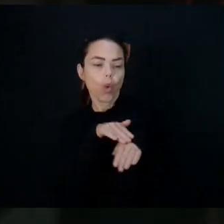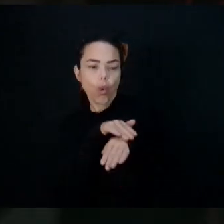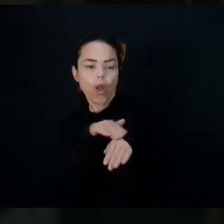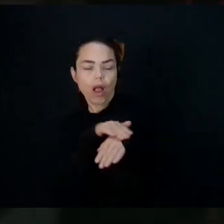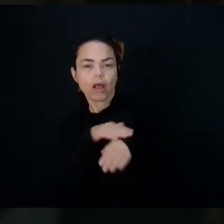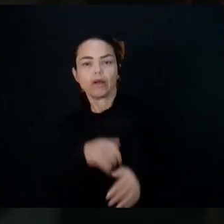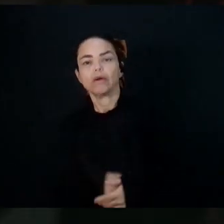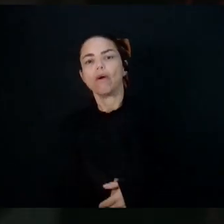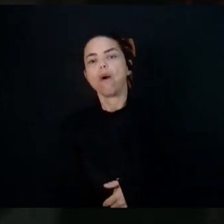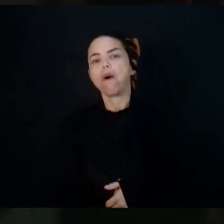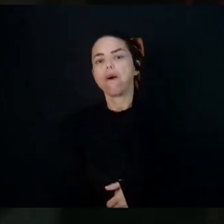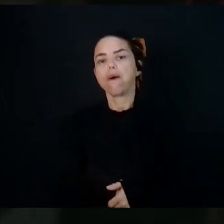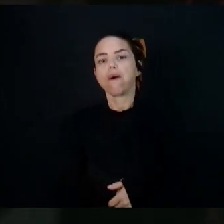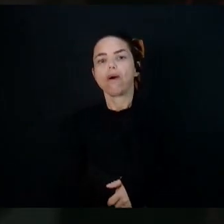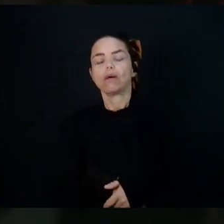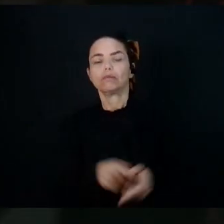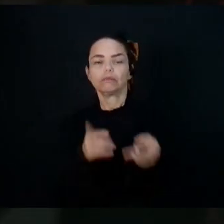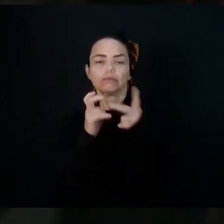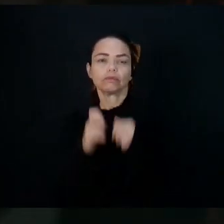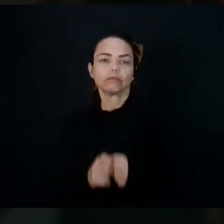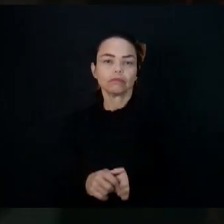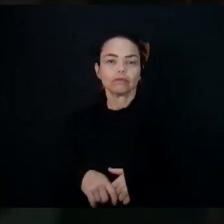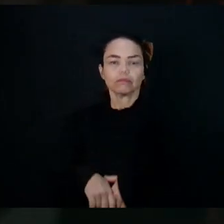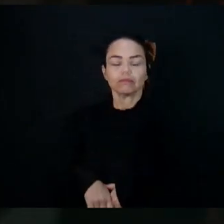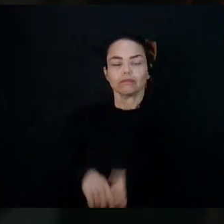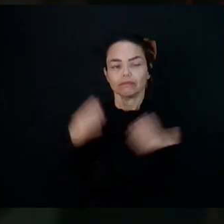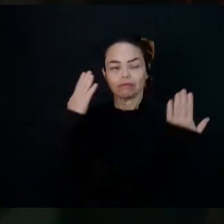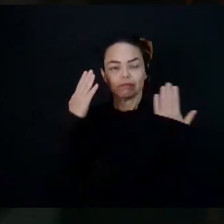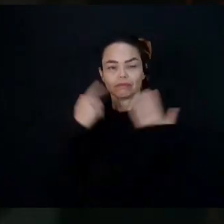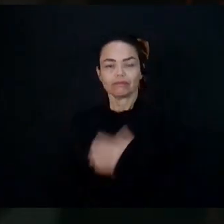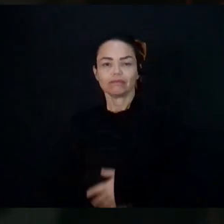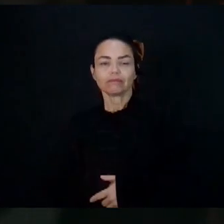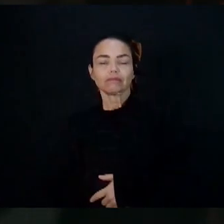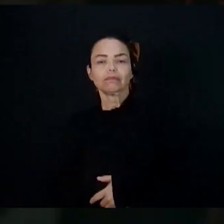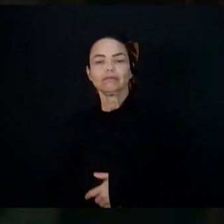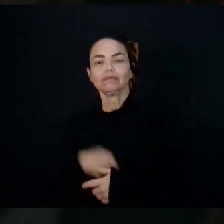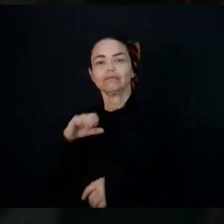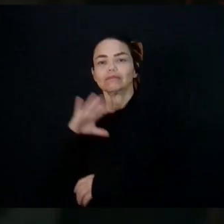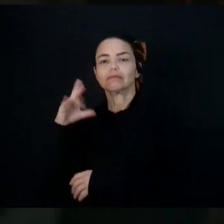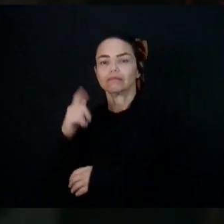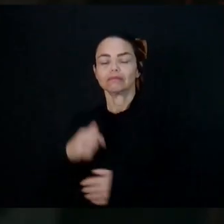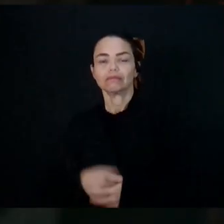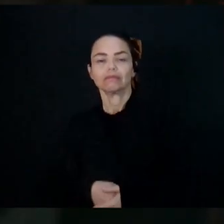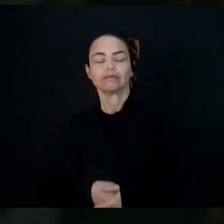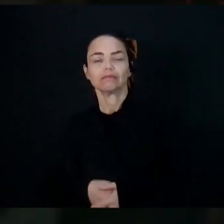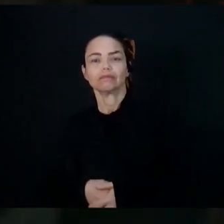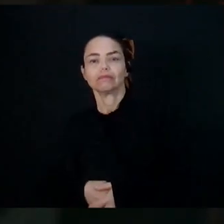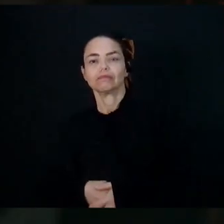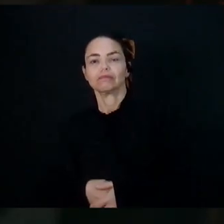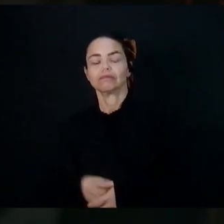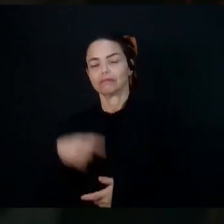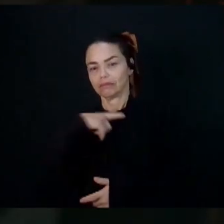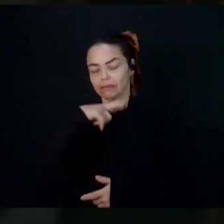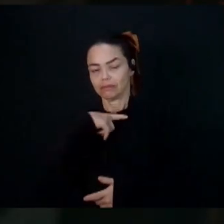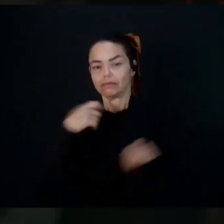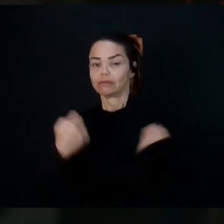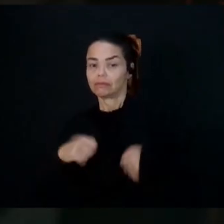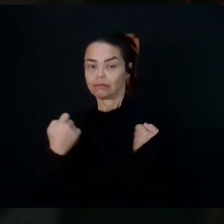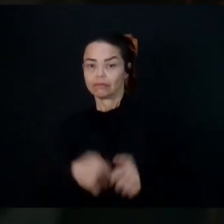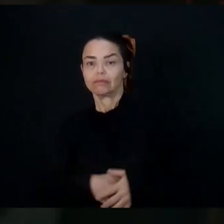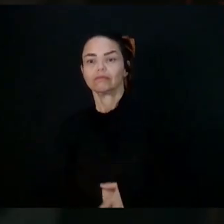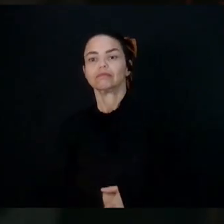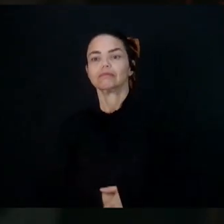trazendo visões psicológicas diante de um assunto muito complexo que existe aí necessidade de